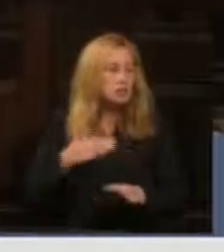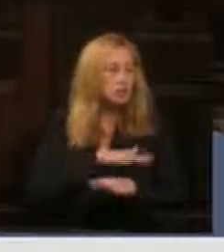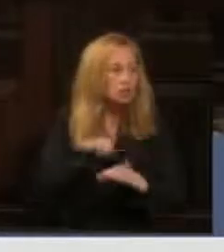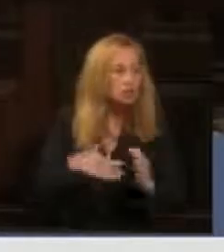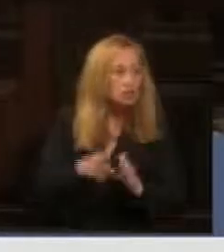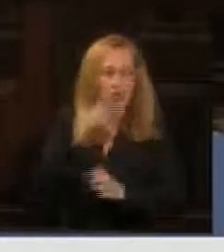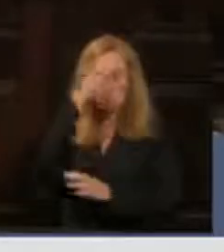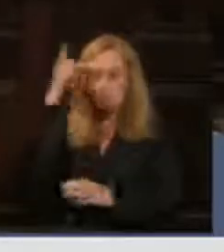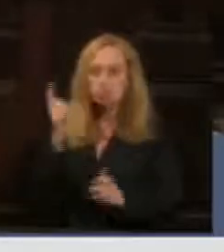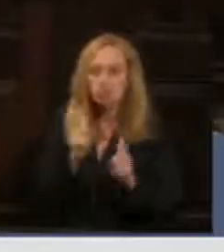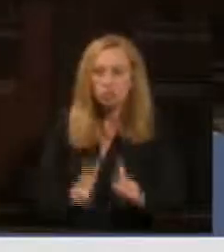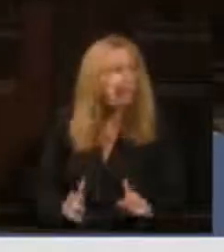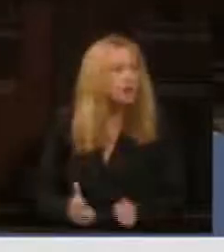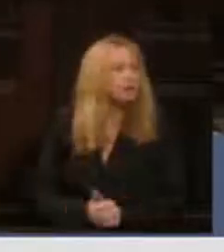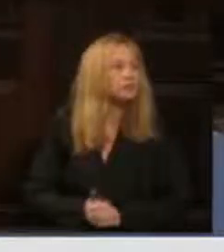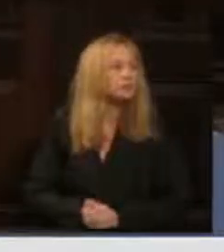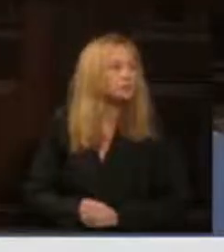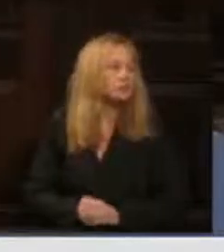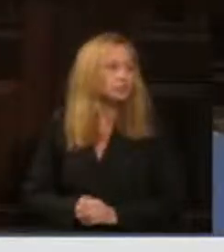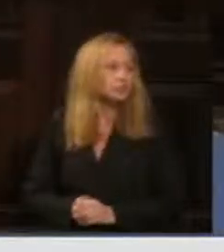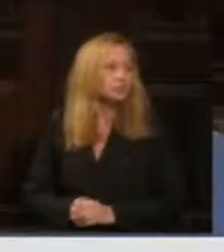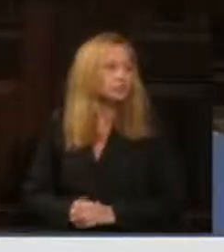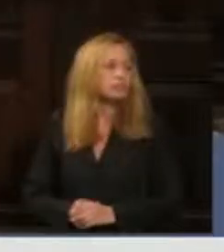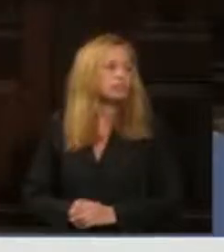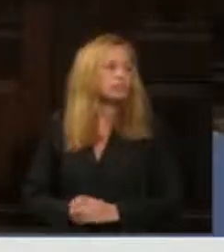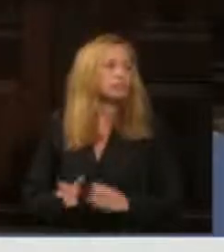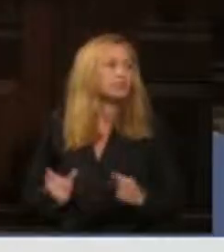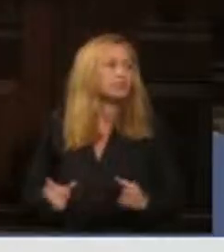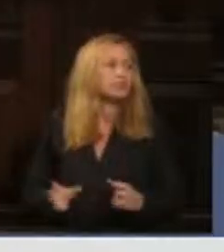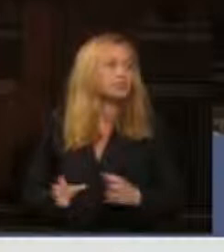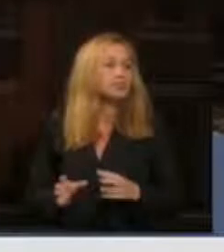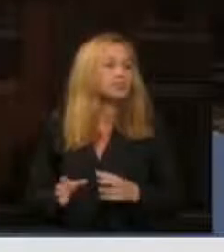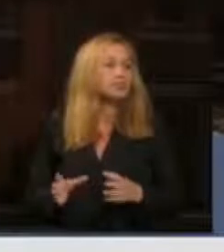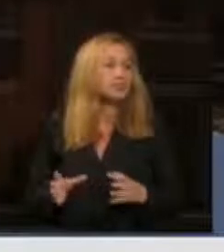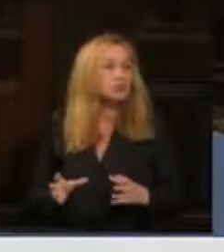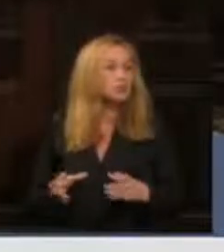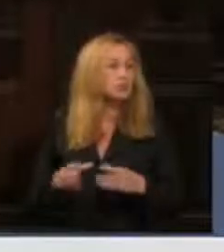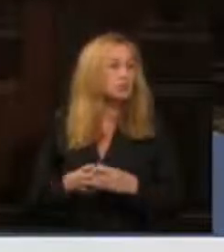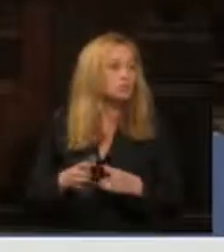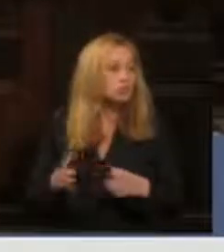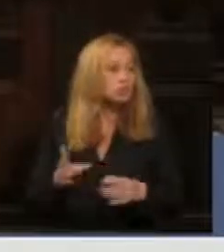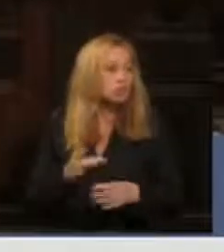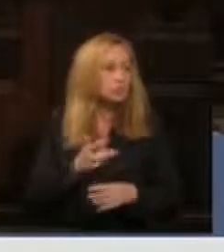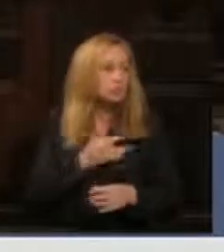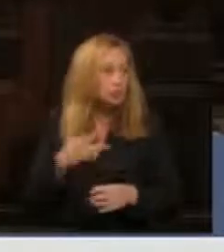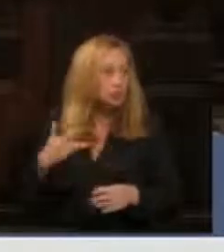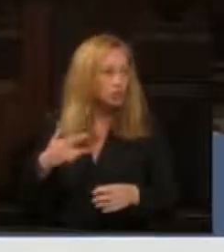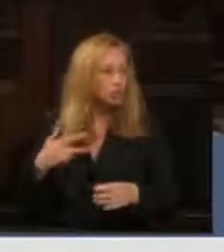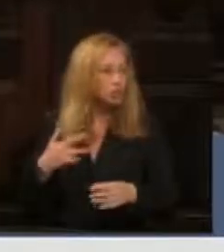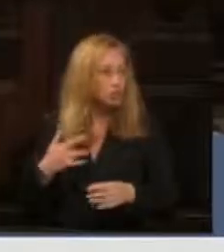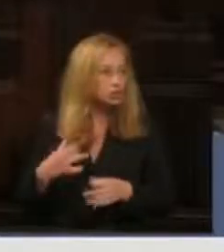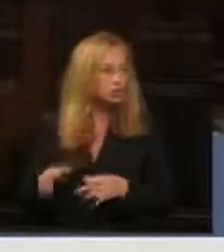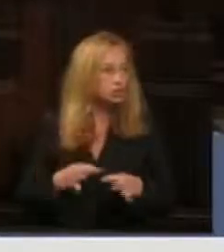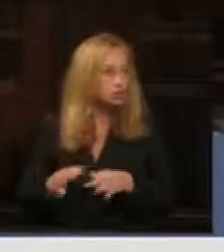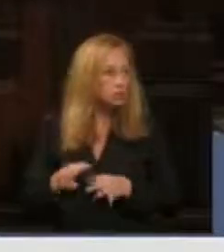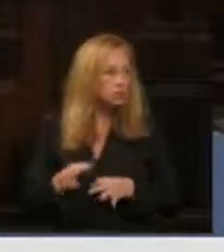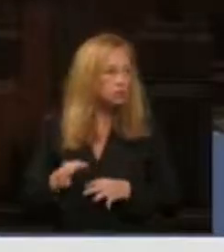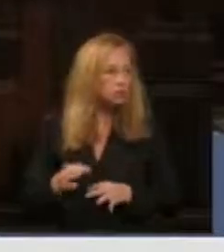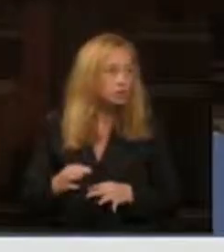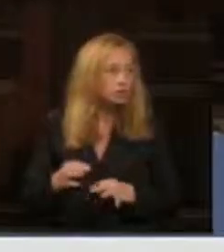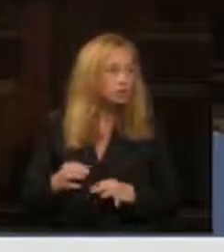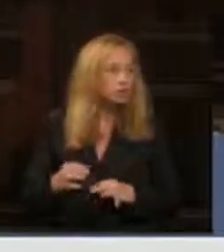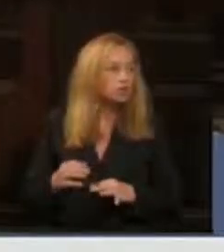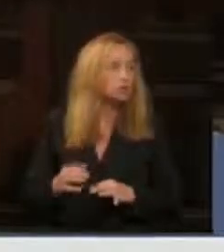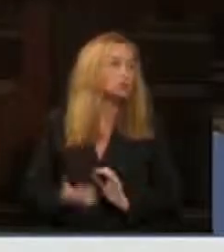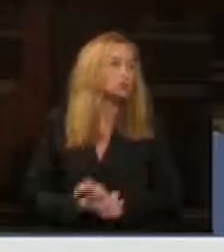De acordo com a Organização Mundial de Saúde, a tuberculose vem mostrando um profundo quadro